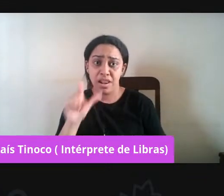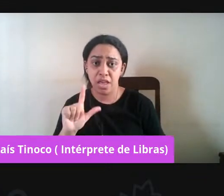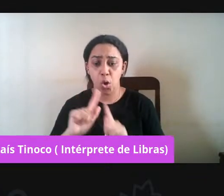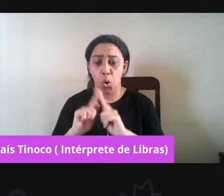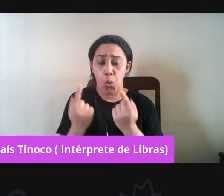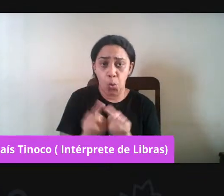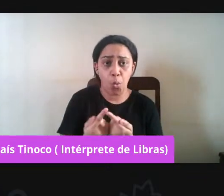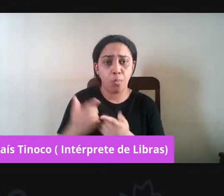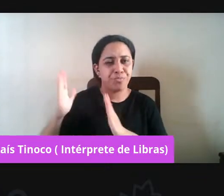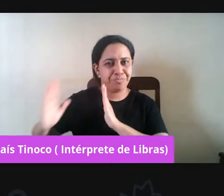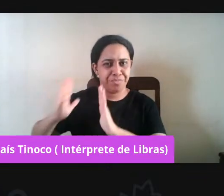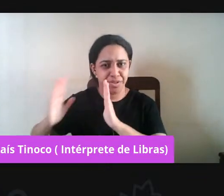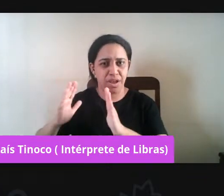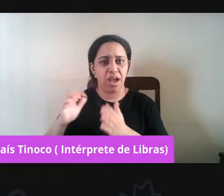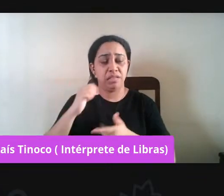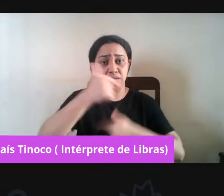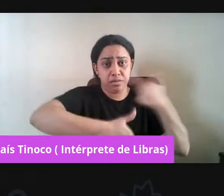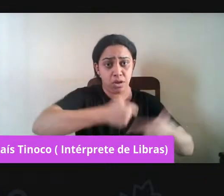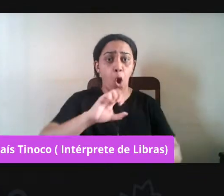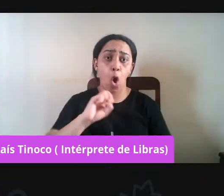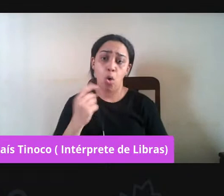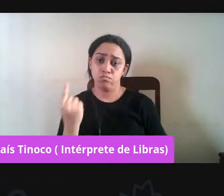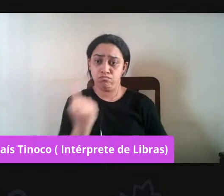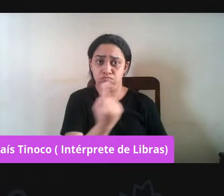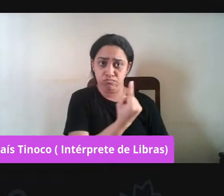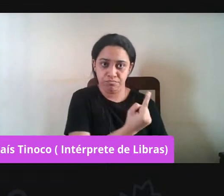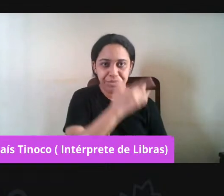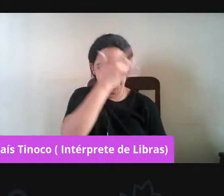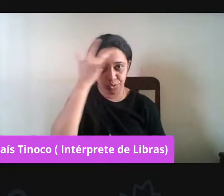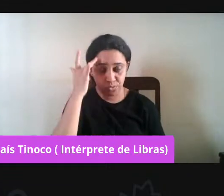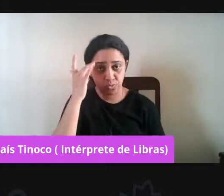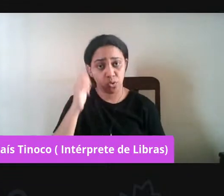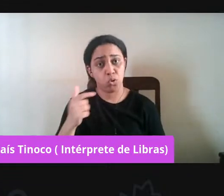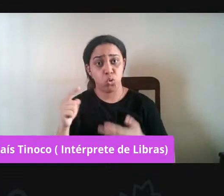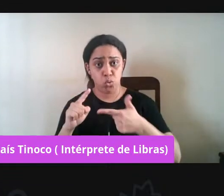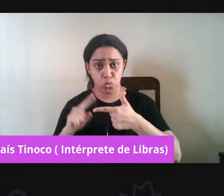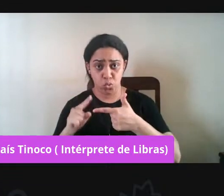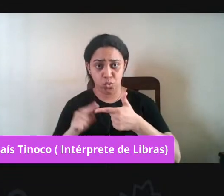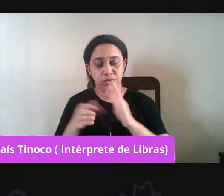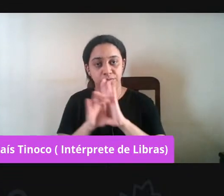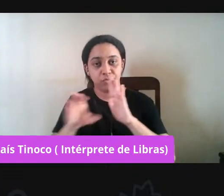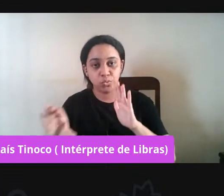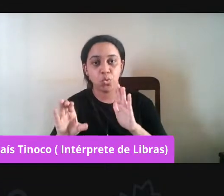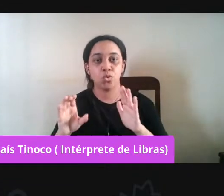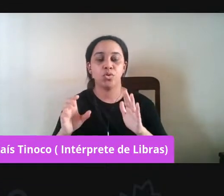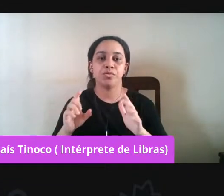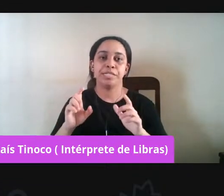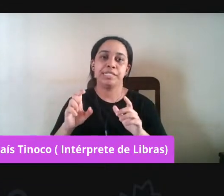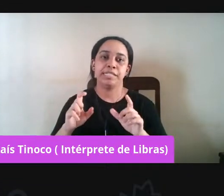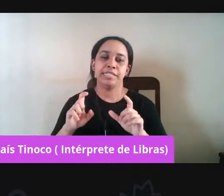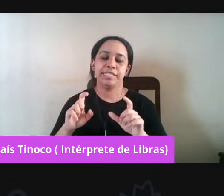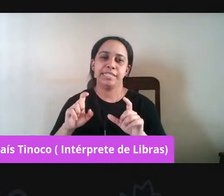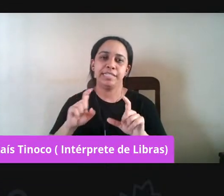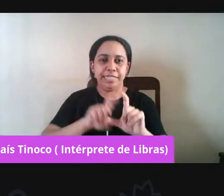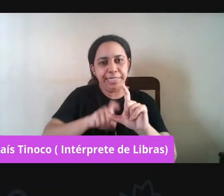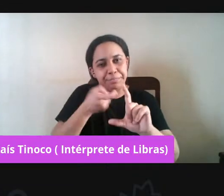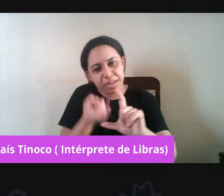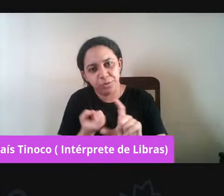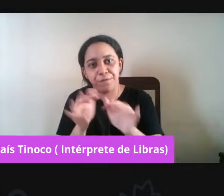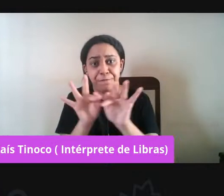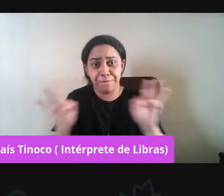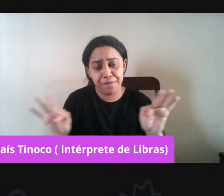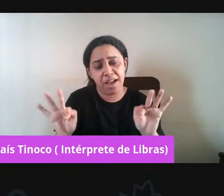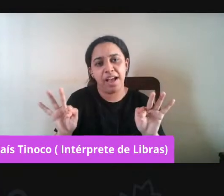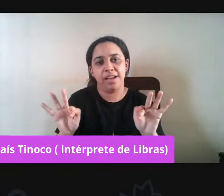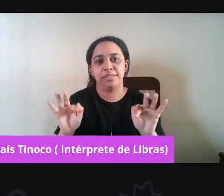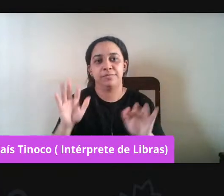época, atividade ou indivíduo. Dois, conjunto de expressões intricadas, pretensiosas e falaces, às